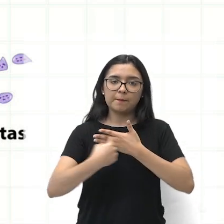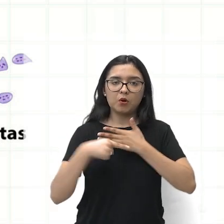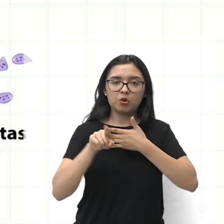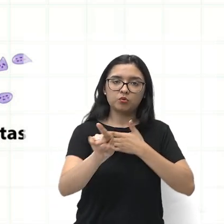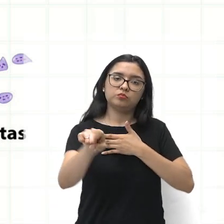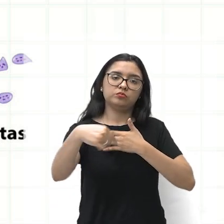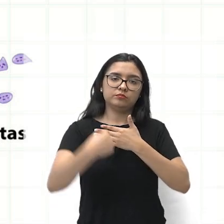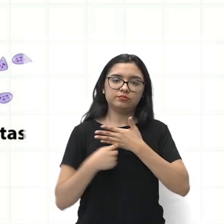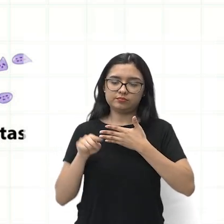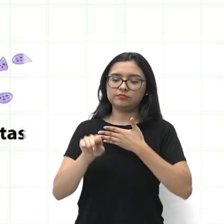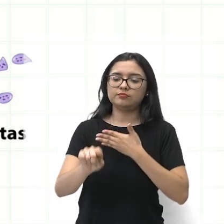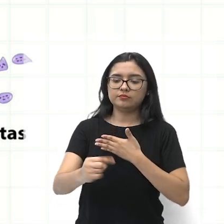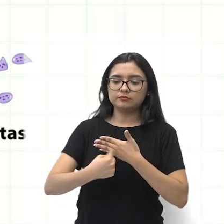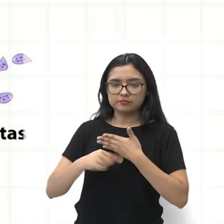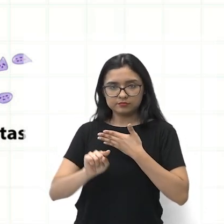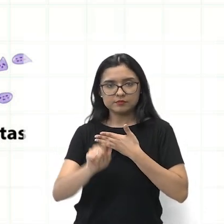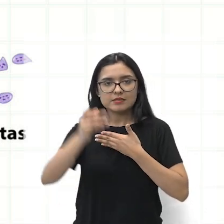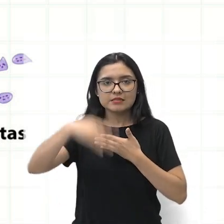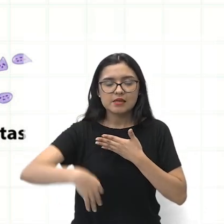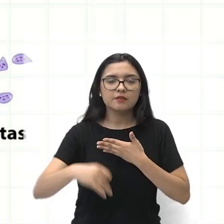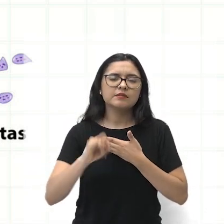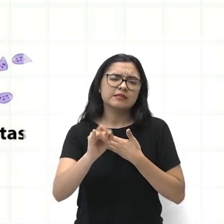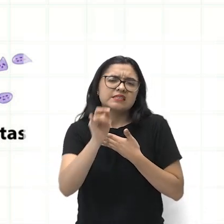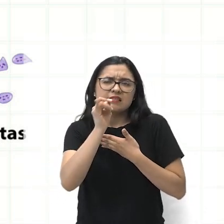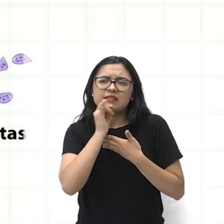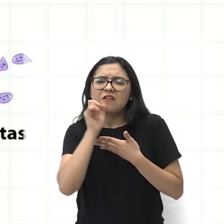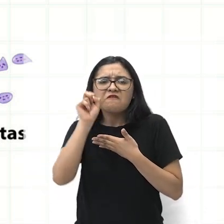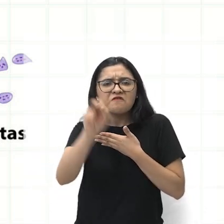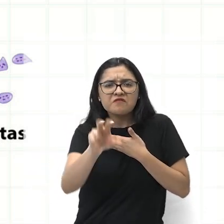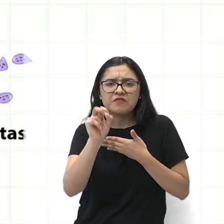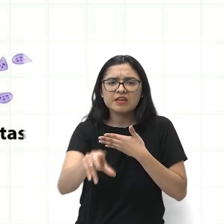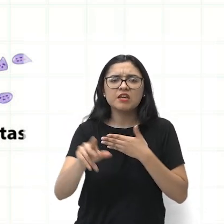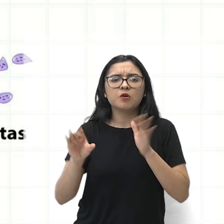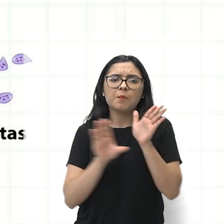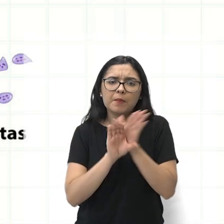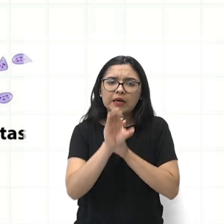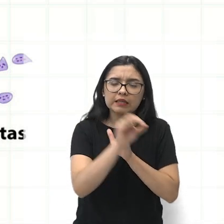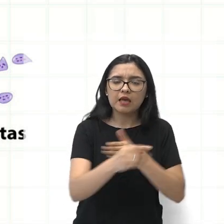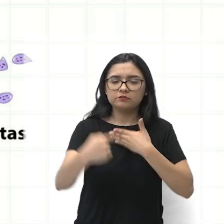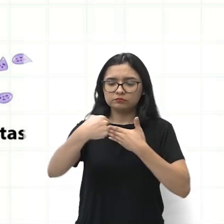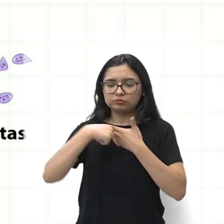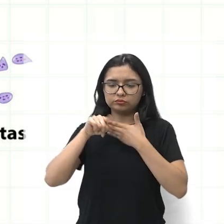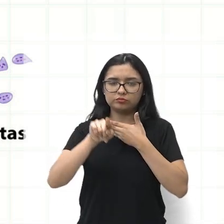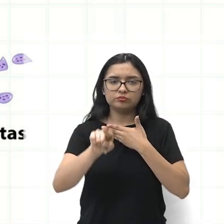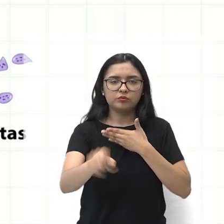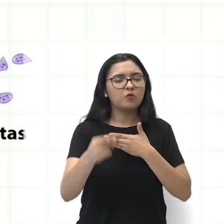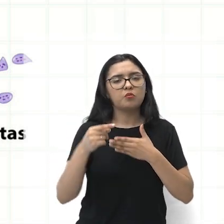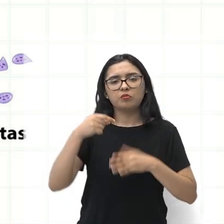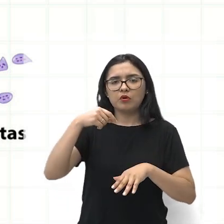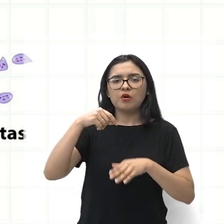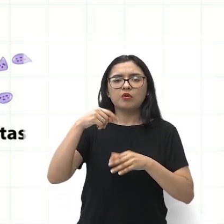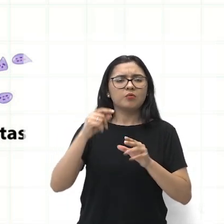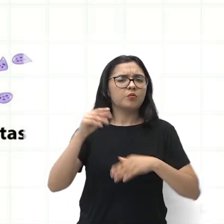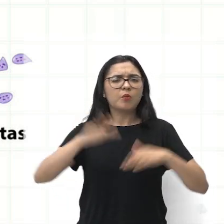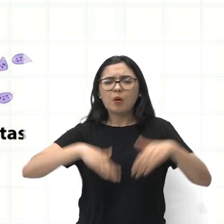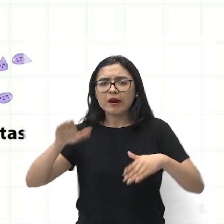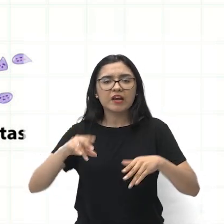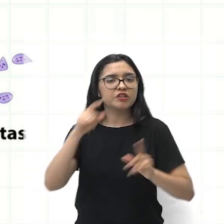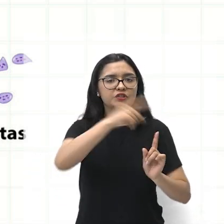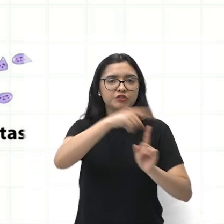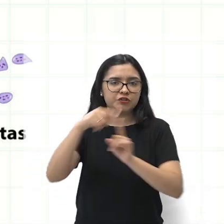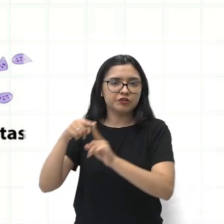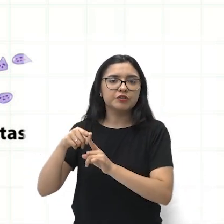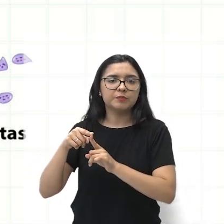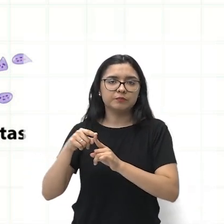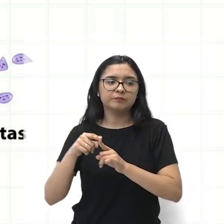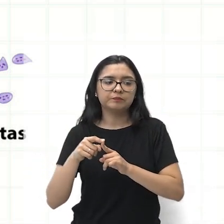imunológico, tá? Quando há invasão de vírus, bactérias, né, fungos, qualquer tipo de